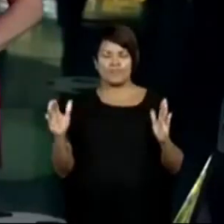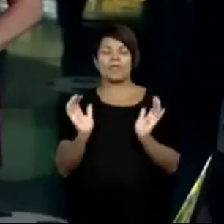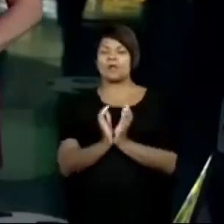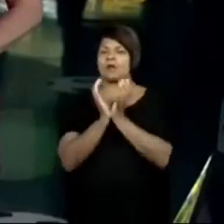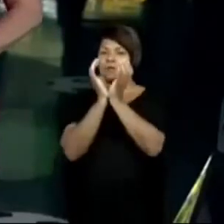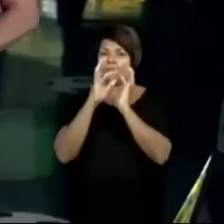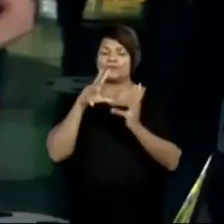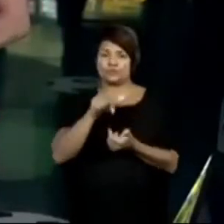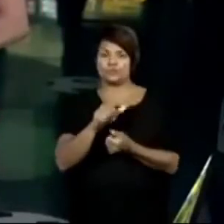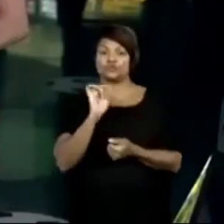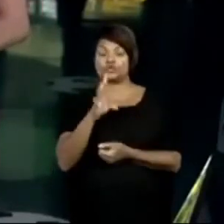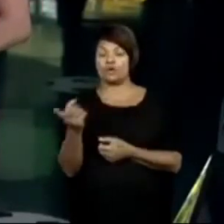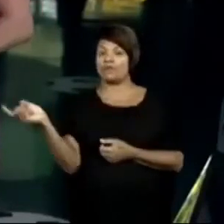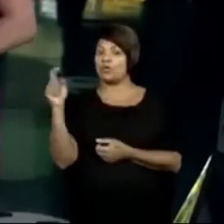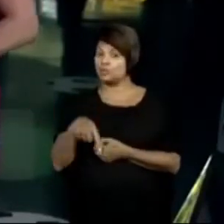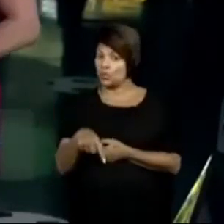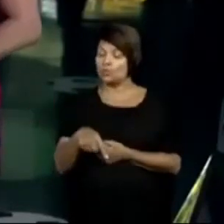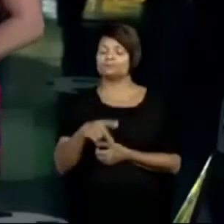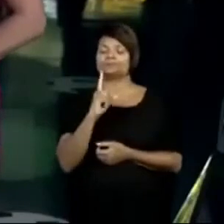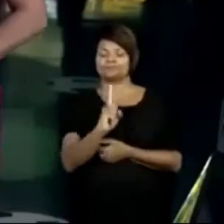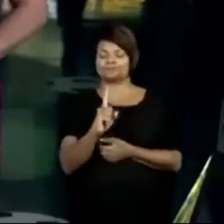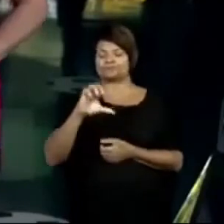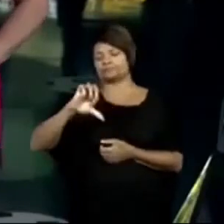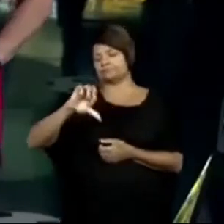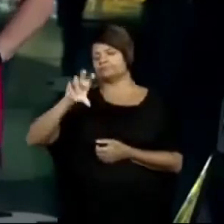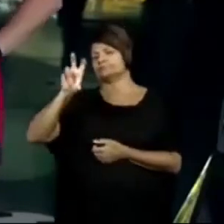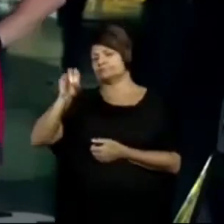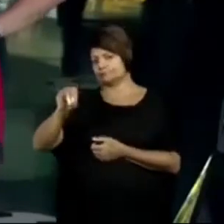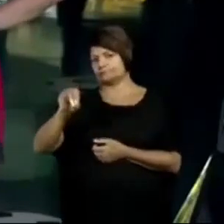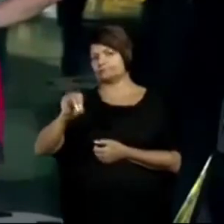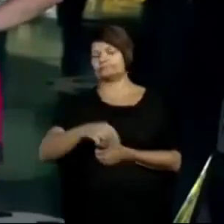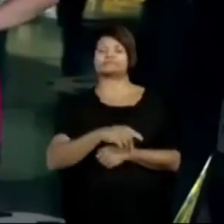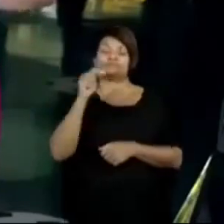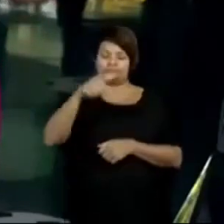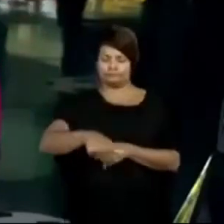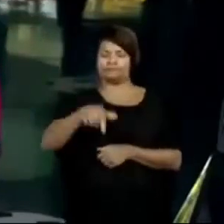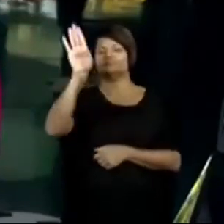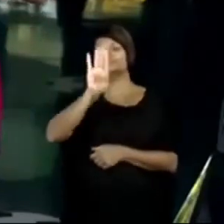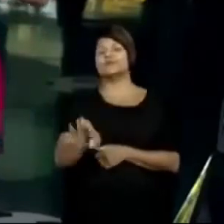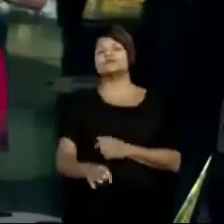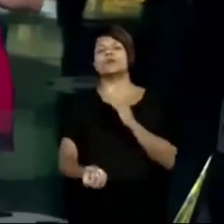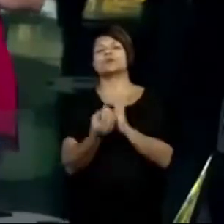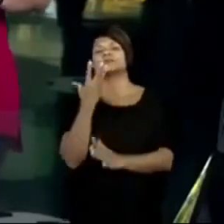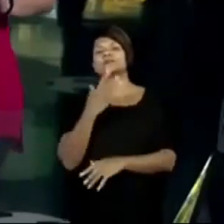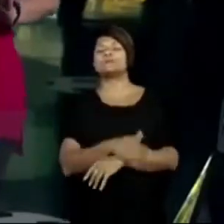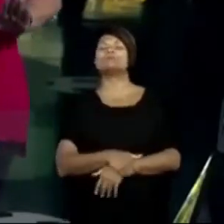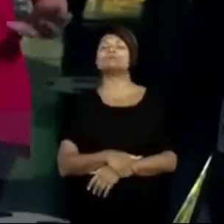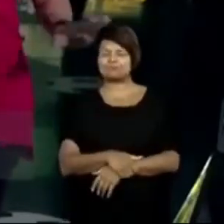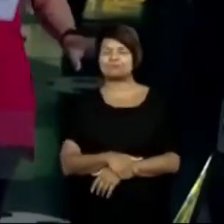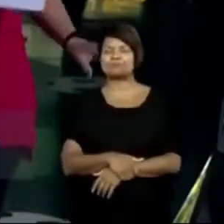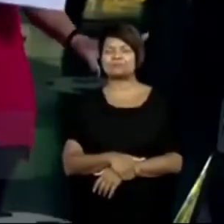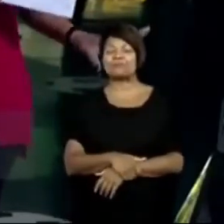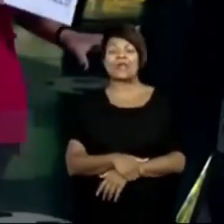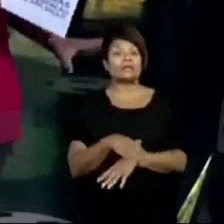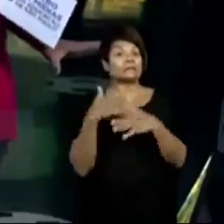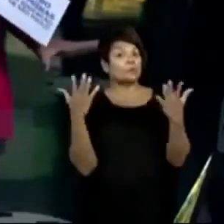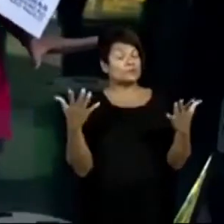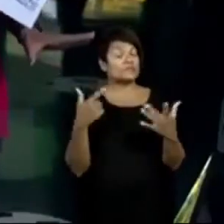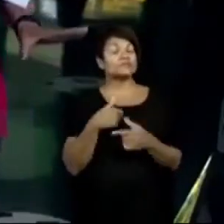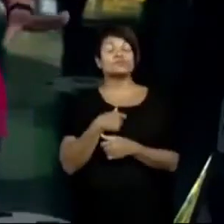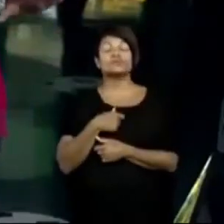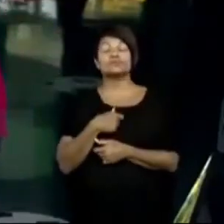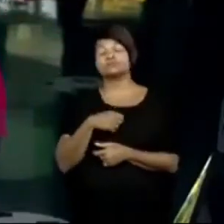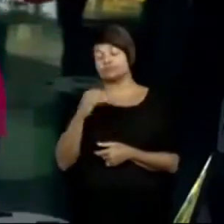tempo. Retornou apenas em 1950, aqui no Brasil. Aqui no Brasil. Então é por isso que é importante, quando vocês